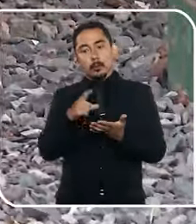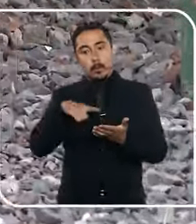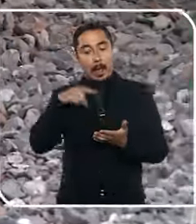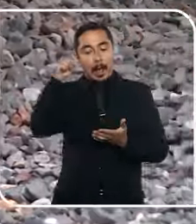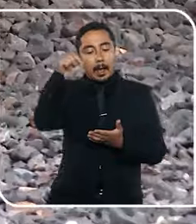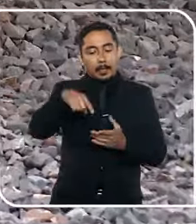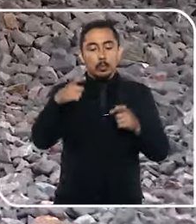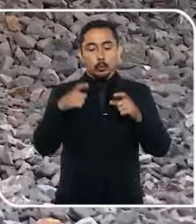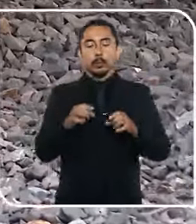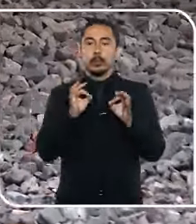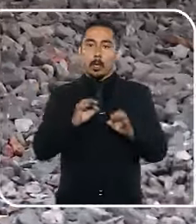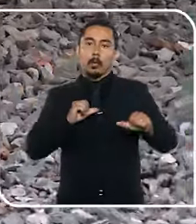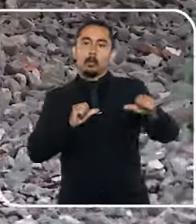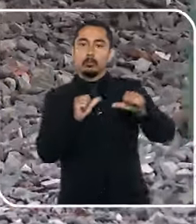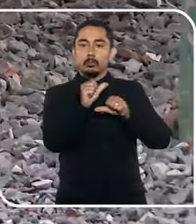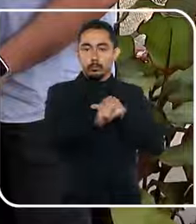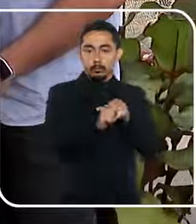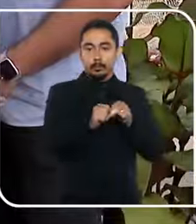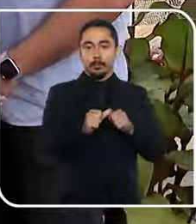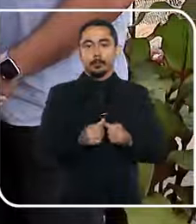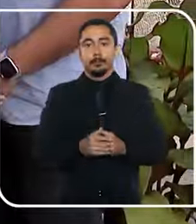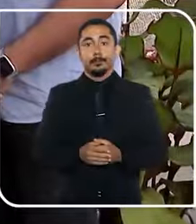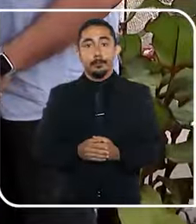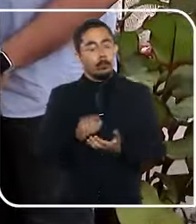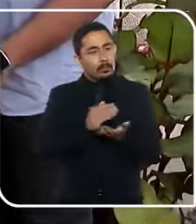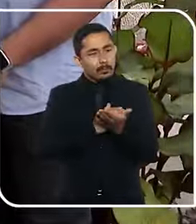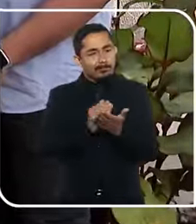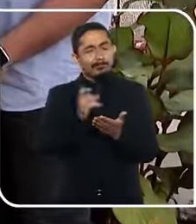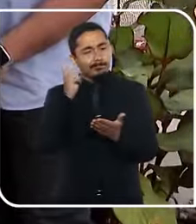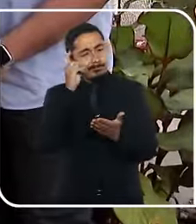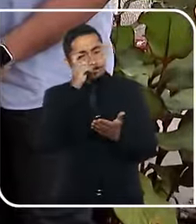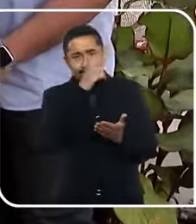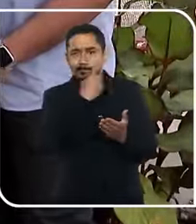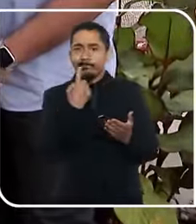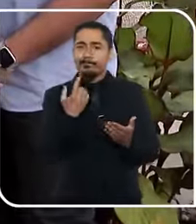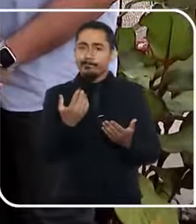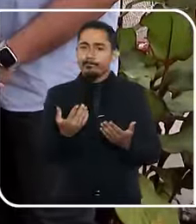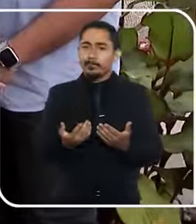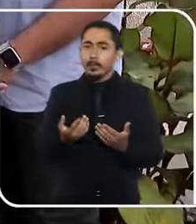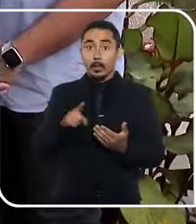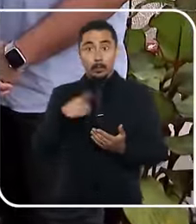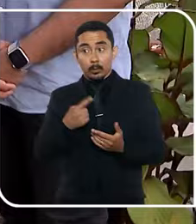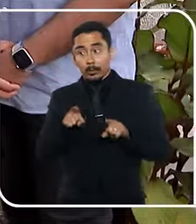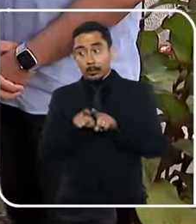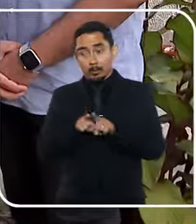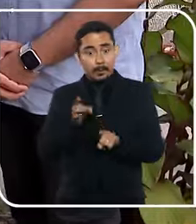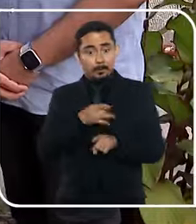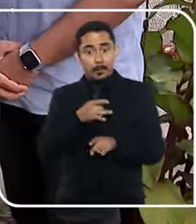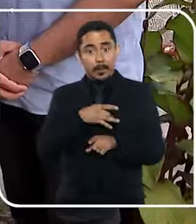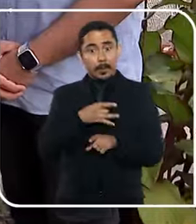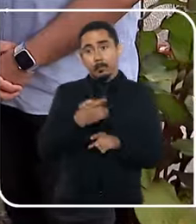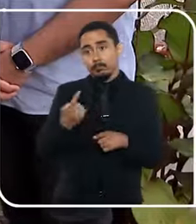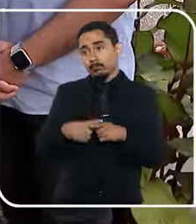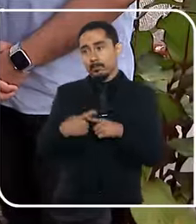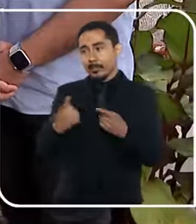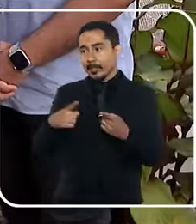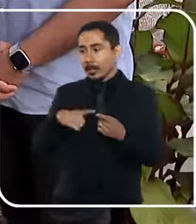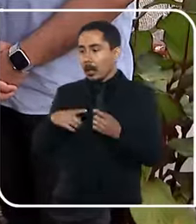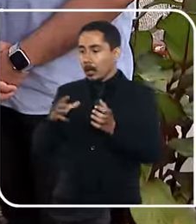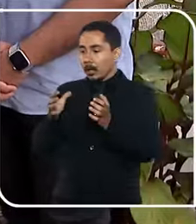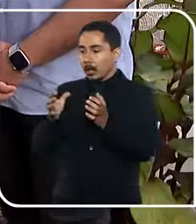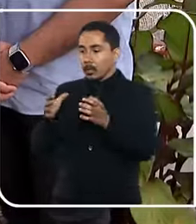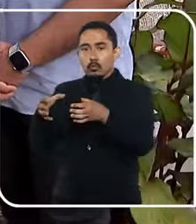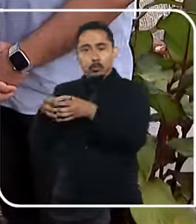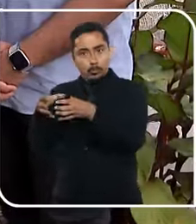ponto de troca. Aqui é o ponto de troca. E no início foi difícil, assim, né? E aí a gente fica com medo também, porque tem